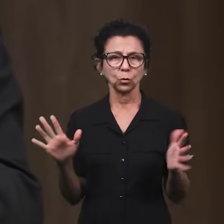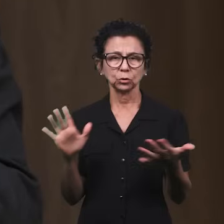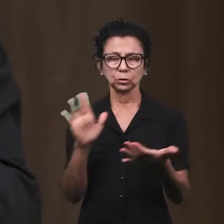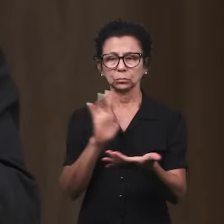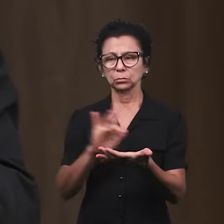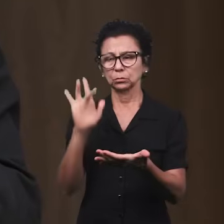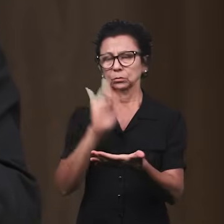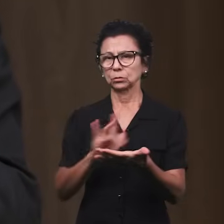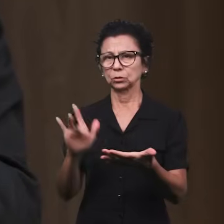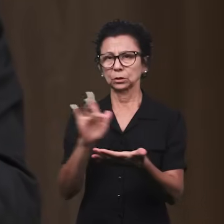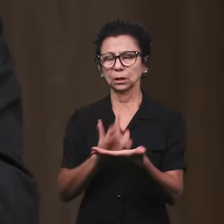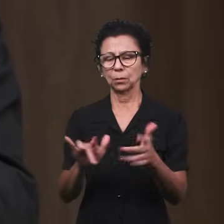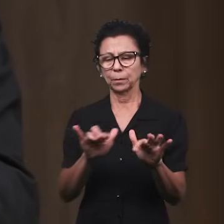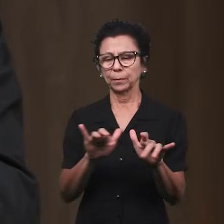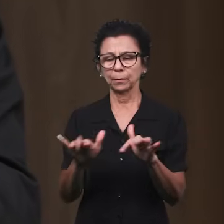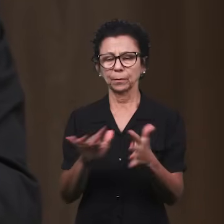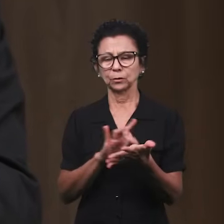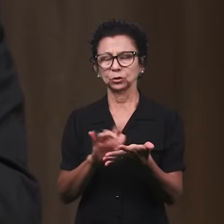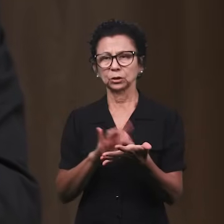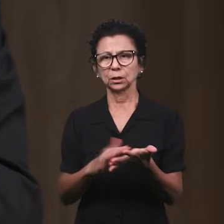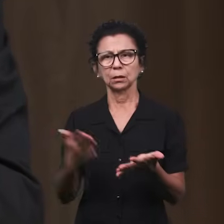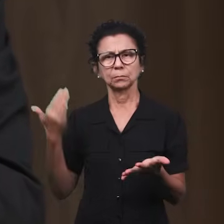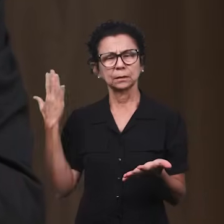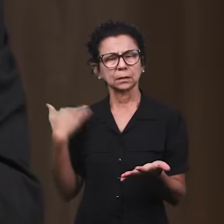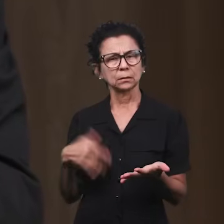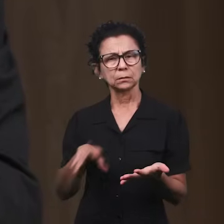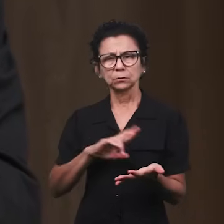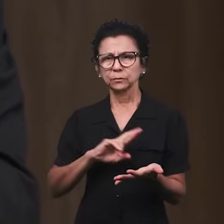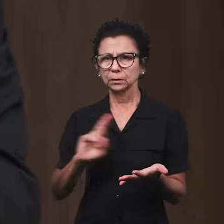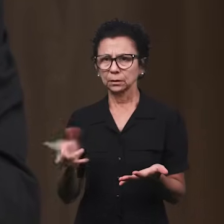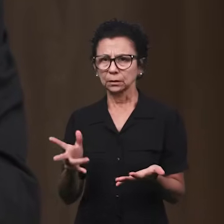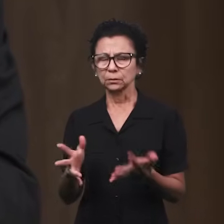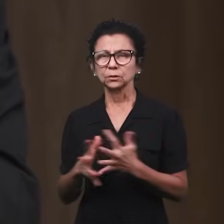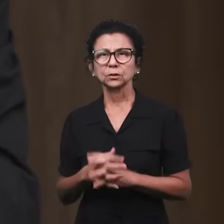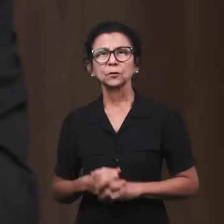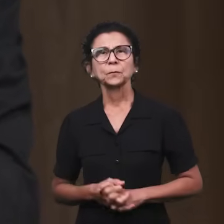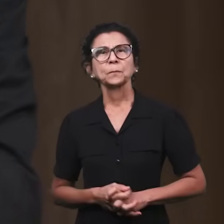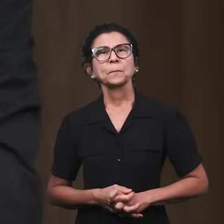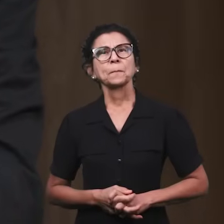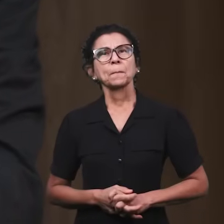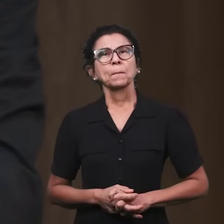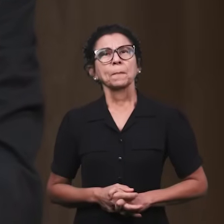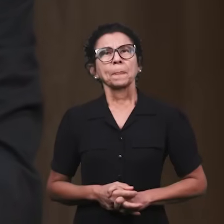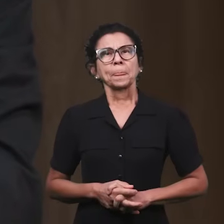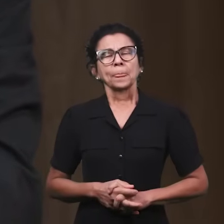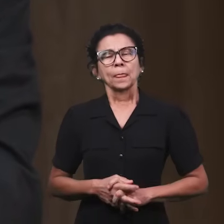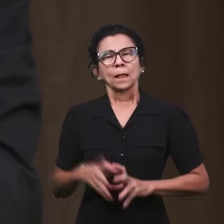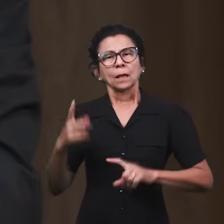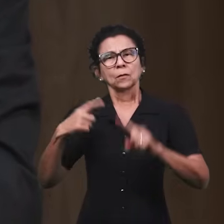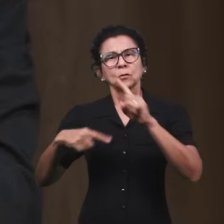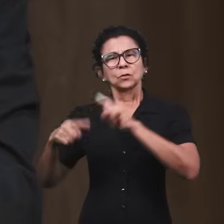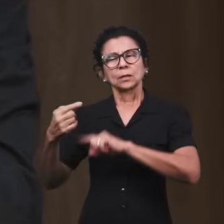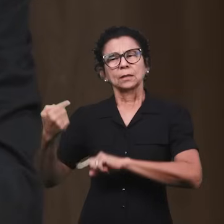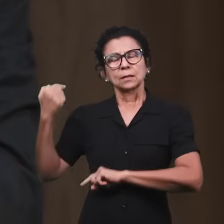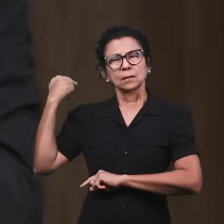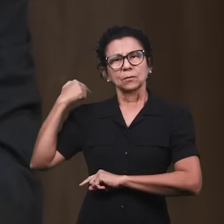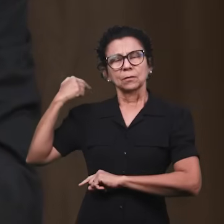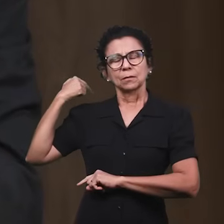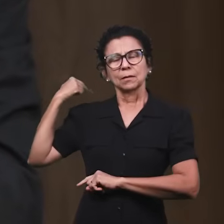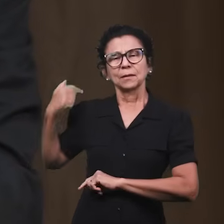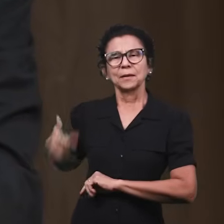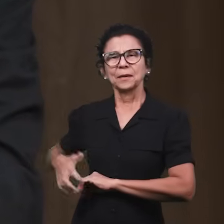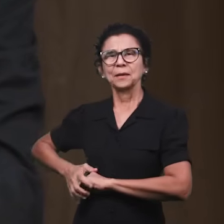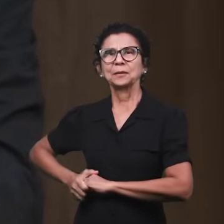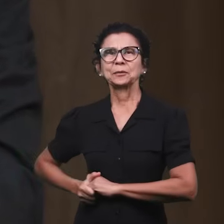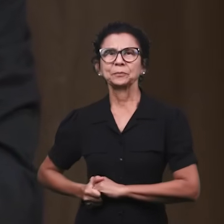mundo, outro mundo, eles nasceram no mundo digital. Mas a nossa geração, e a geração até também já antes das